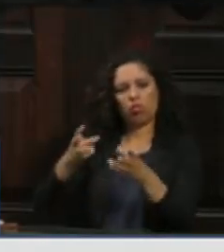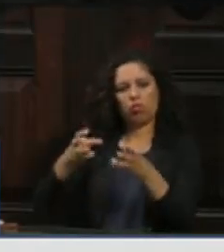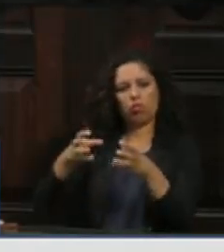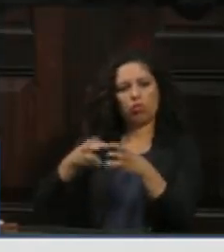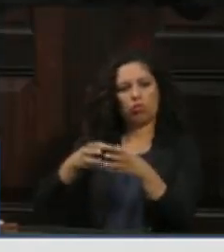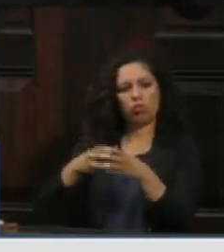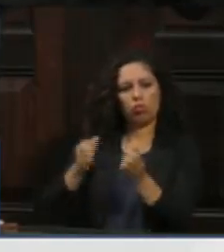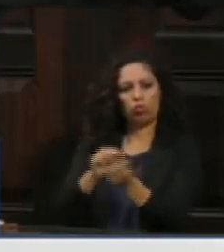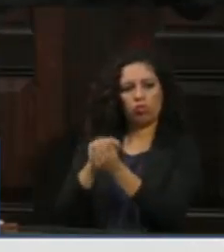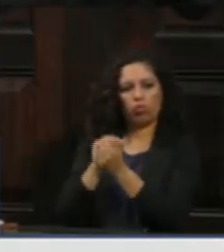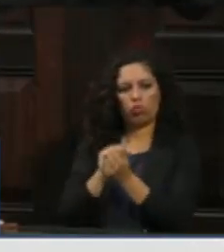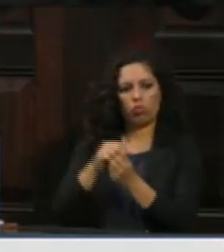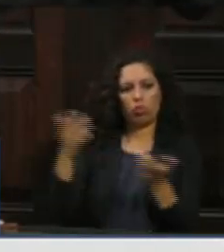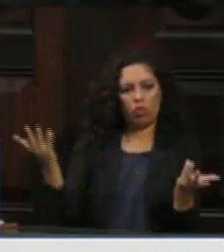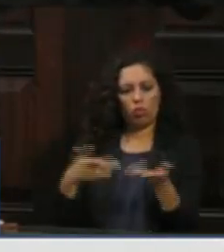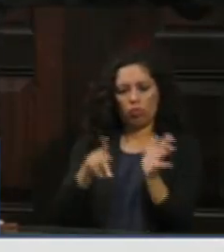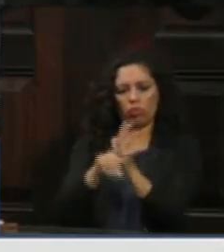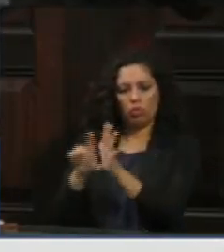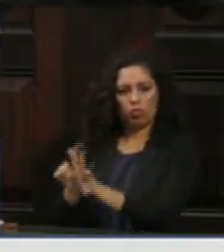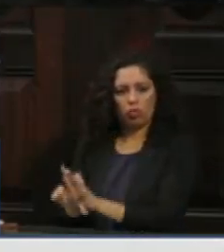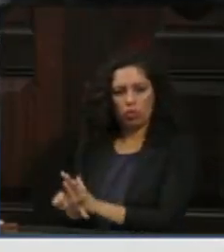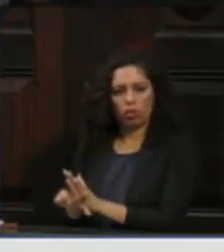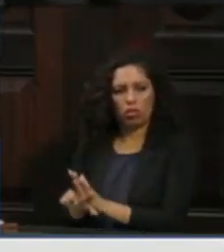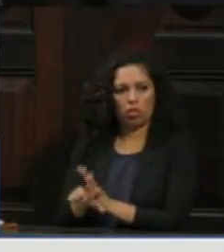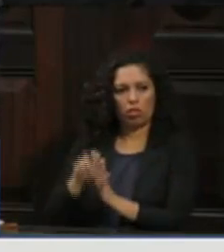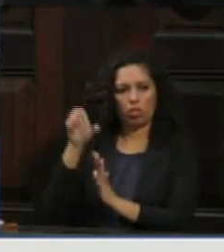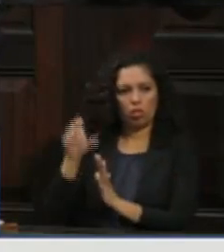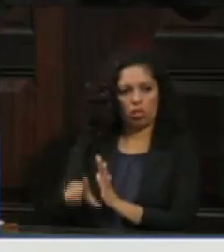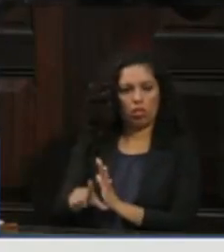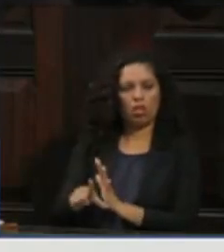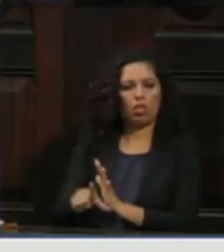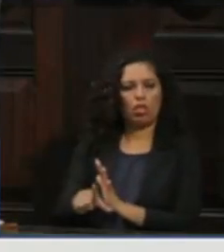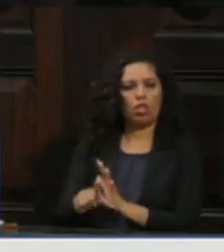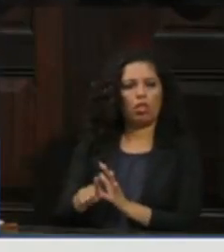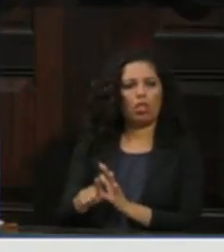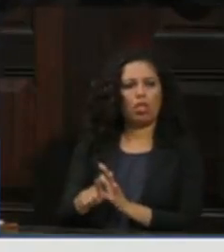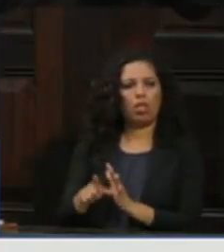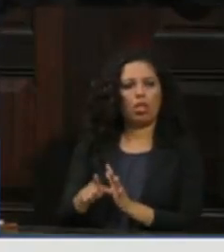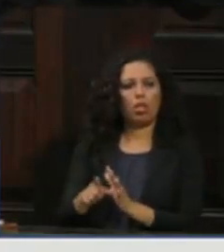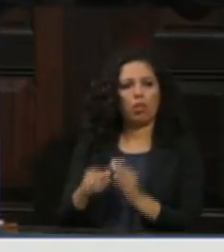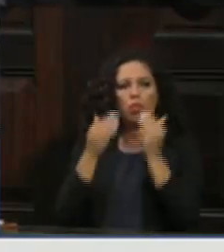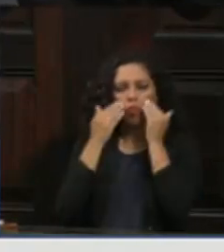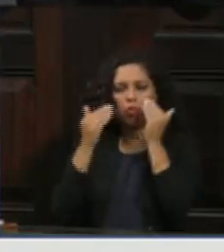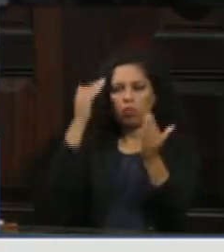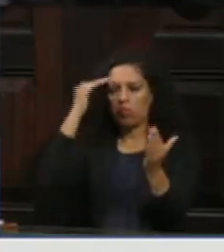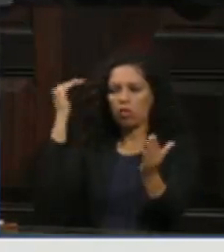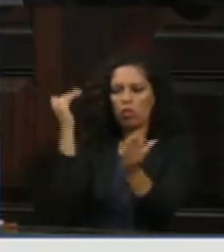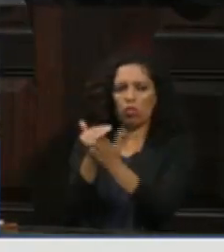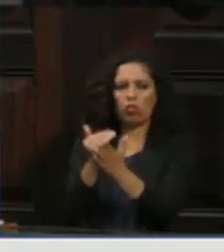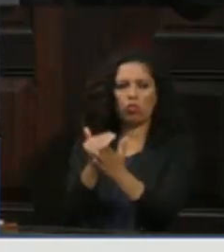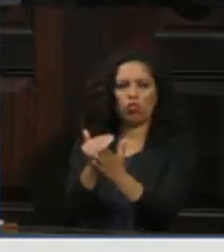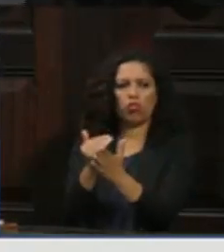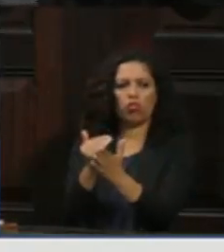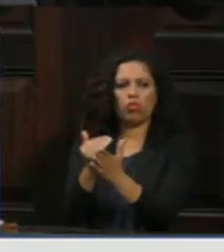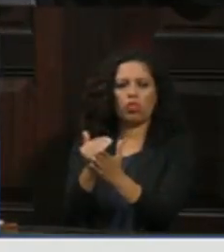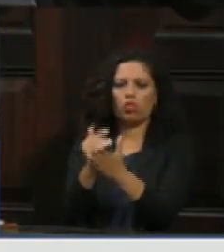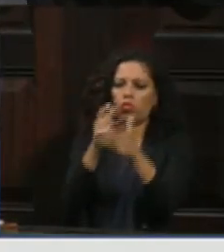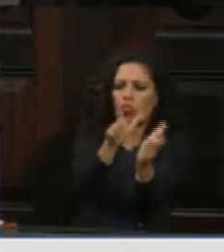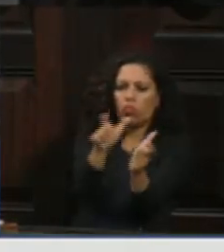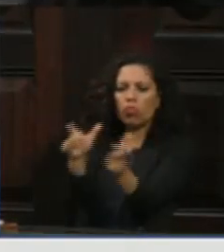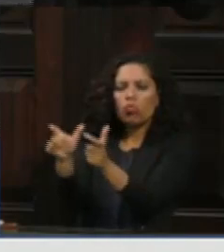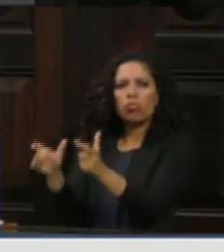CCERJ, importante órgão de educação, ciência e tecnologia do Rio de Janeiro, responsável, entre outros projetos,